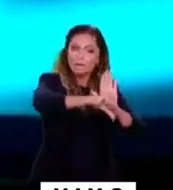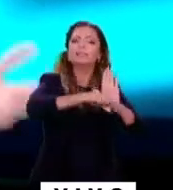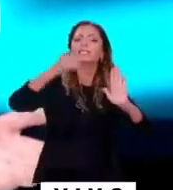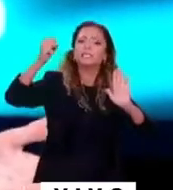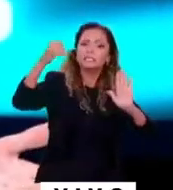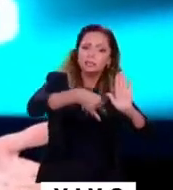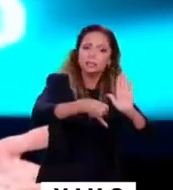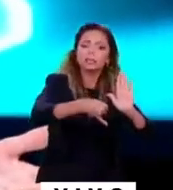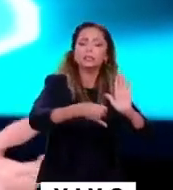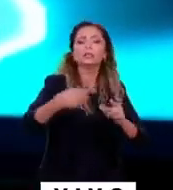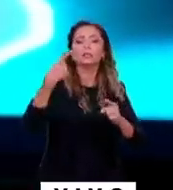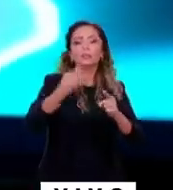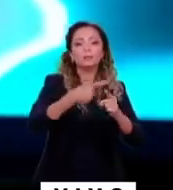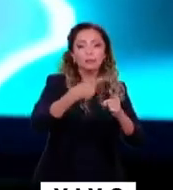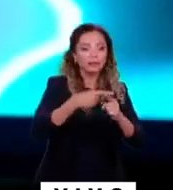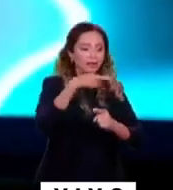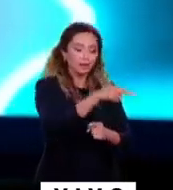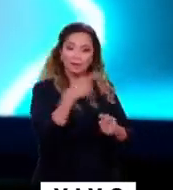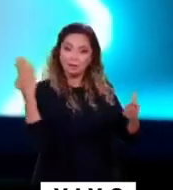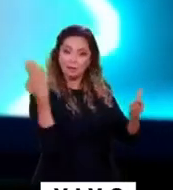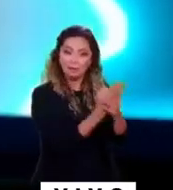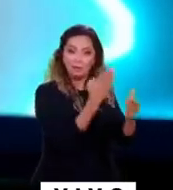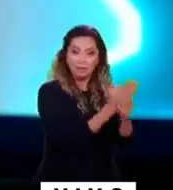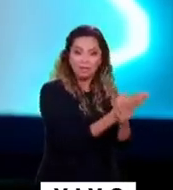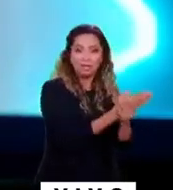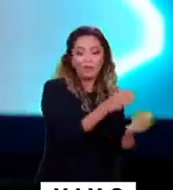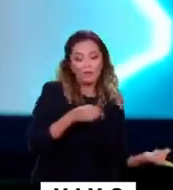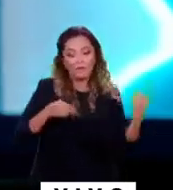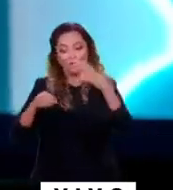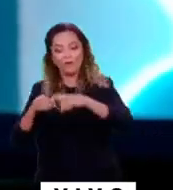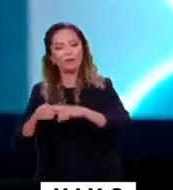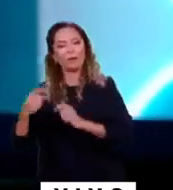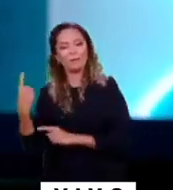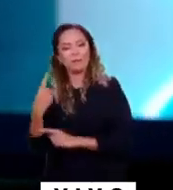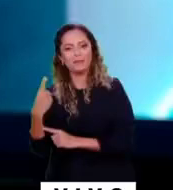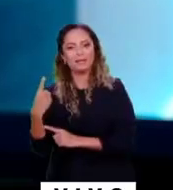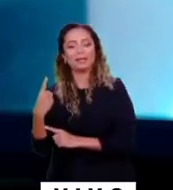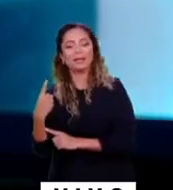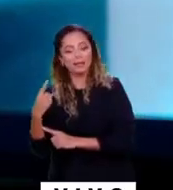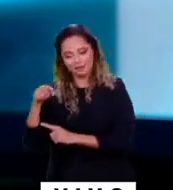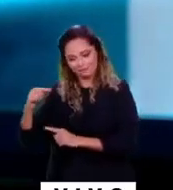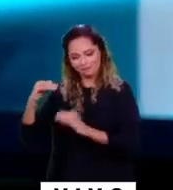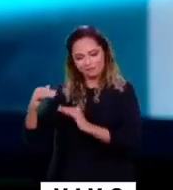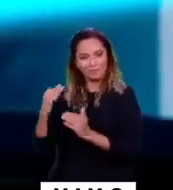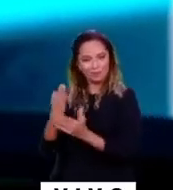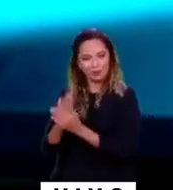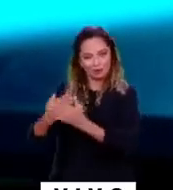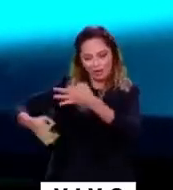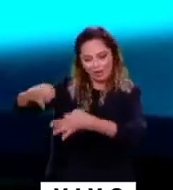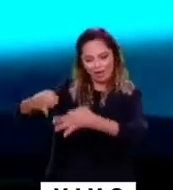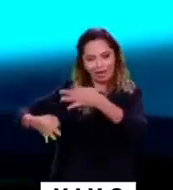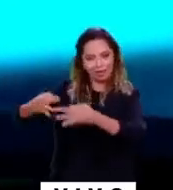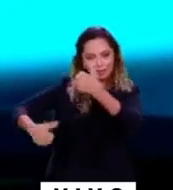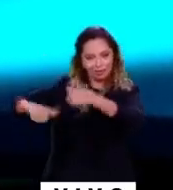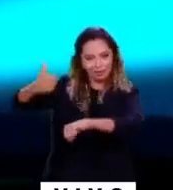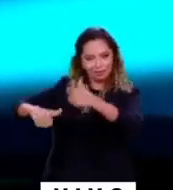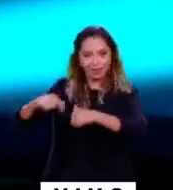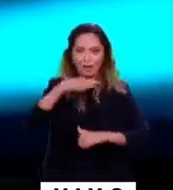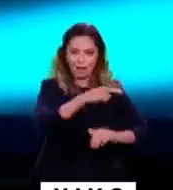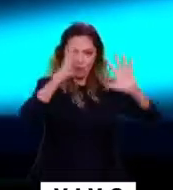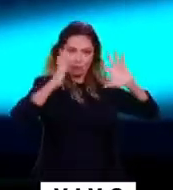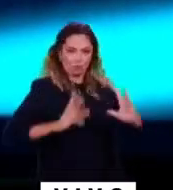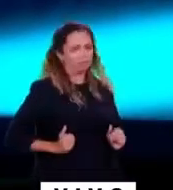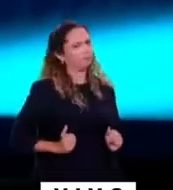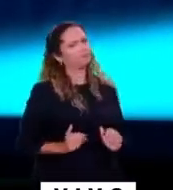anulados e Voltaram para a primeira instância que ele passou a ser uma pessoa inocentada afinal de contas né só acredita em Bonner